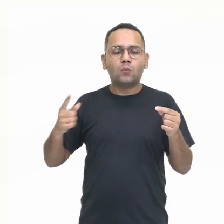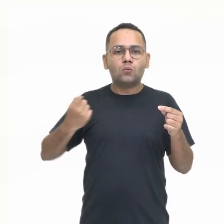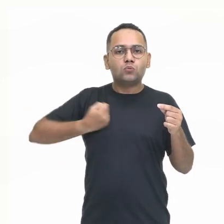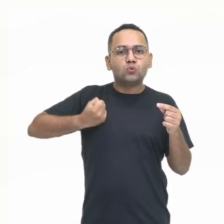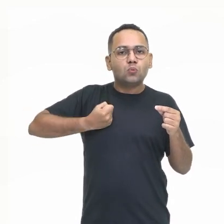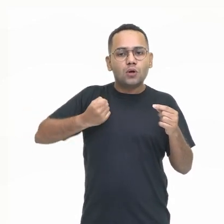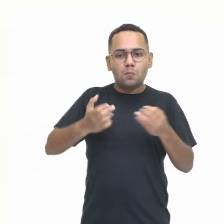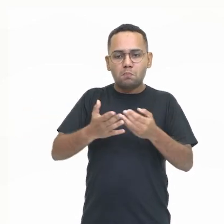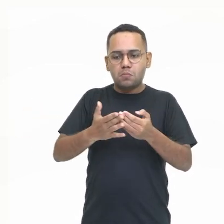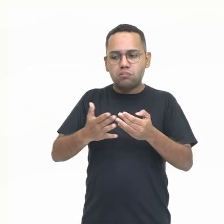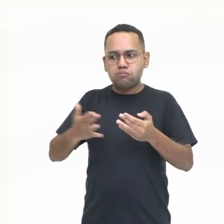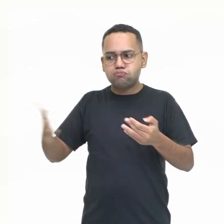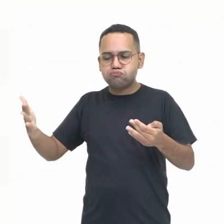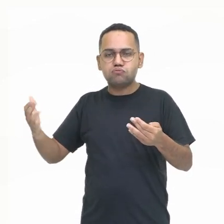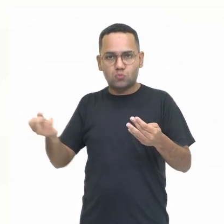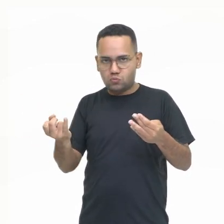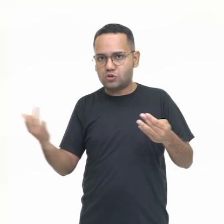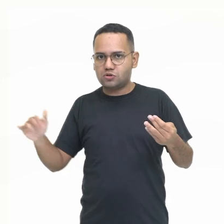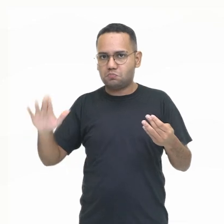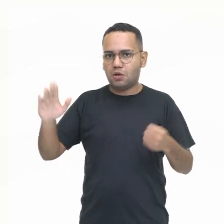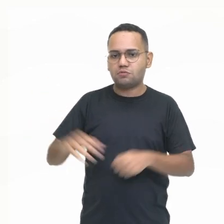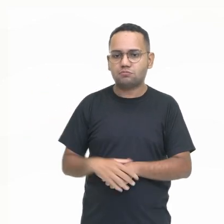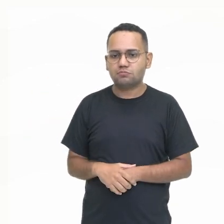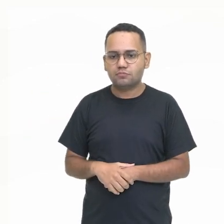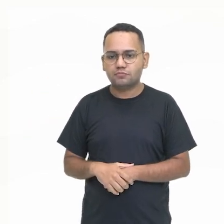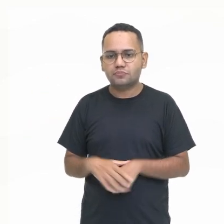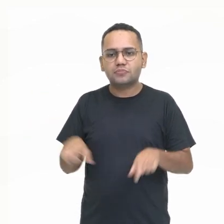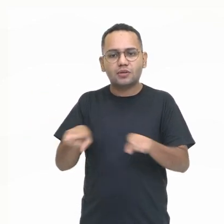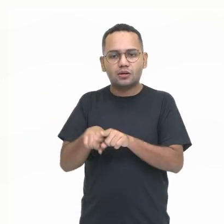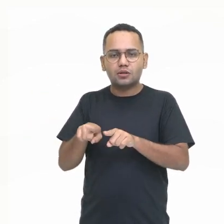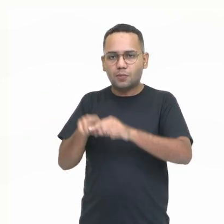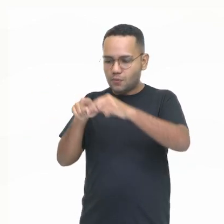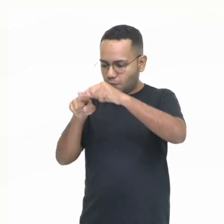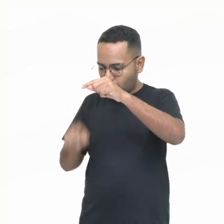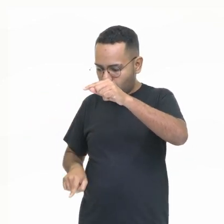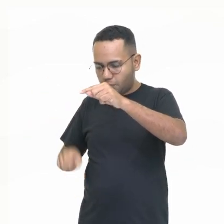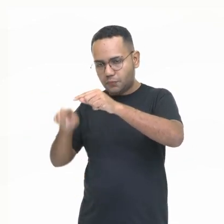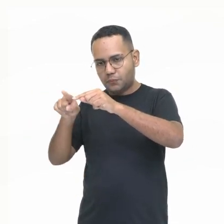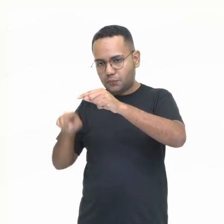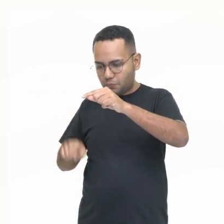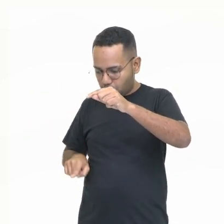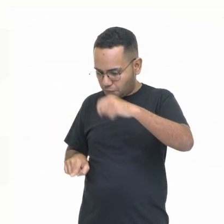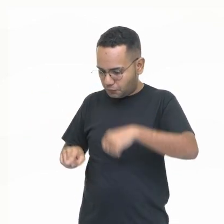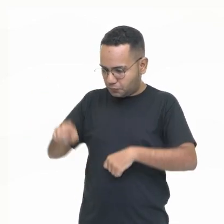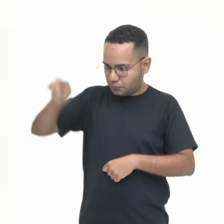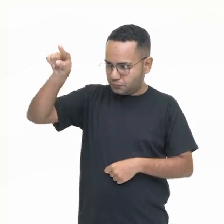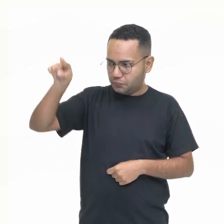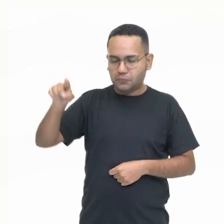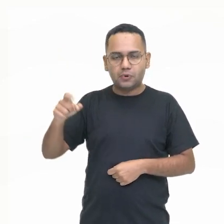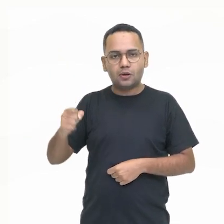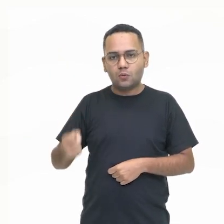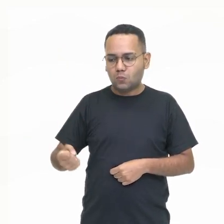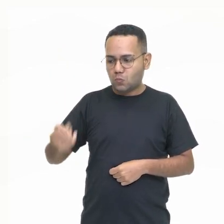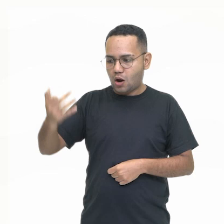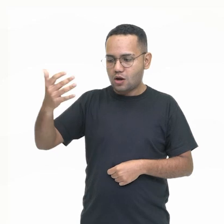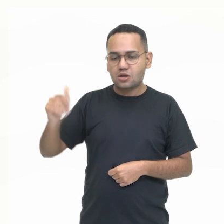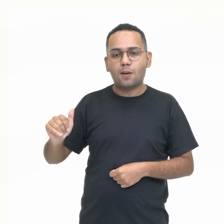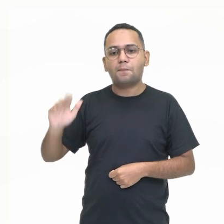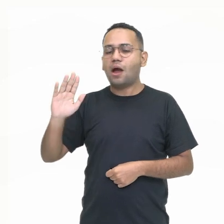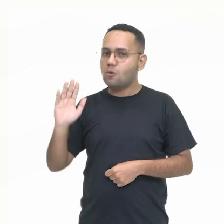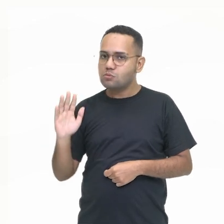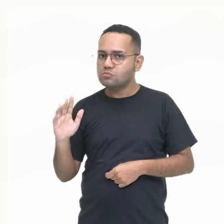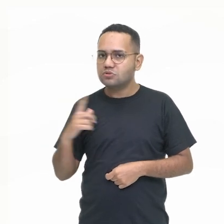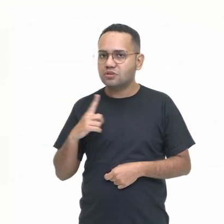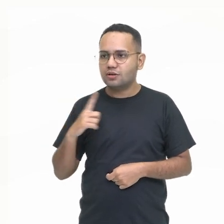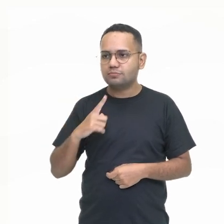para a direita no eixo x, e os números aumentam, como se pode dizer, de baixo para cima aqui no eixo y, tá bom? No sentido que o professor está sinalizando,